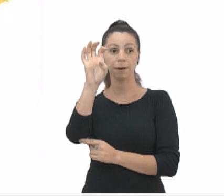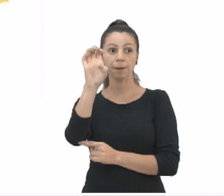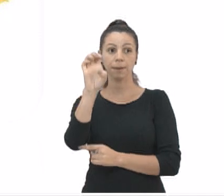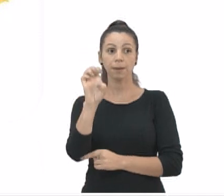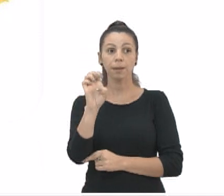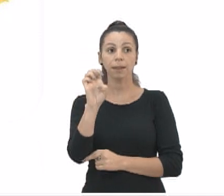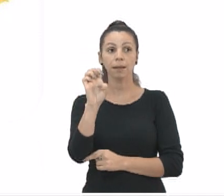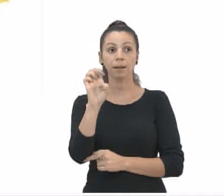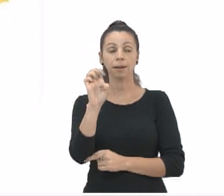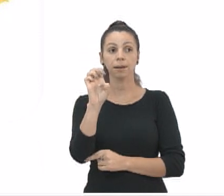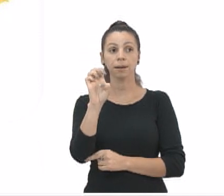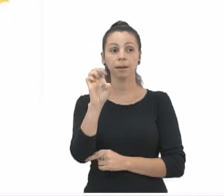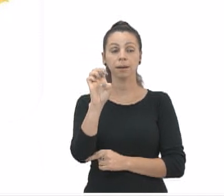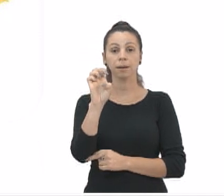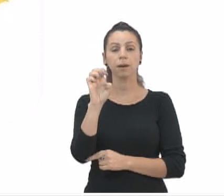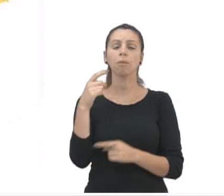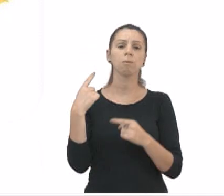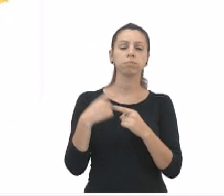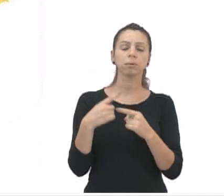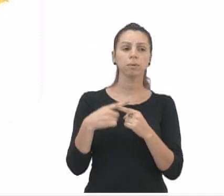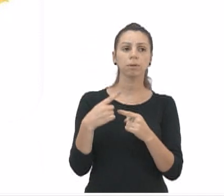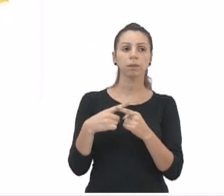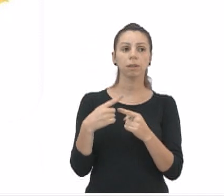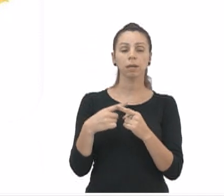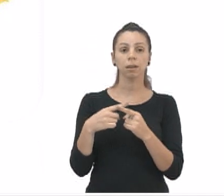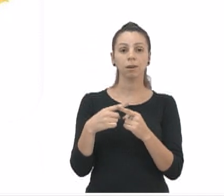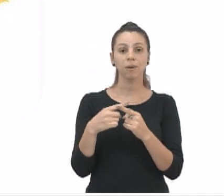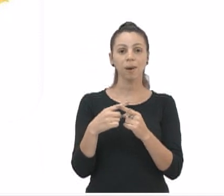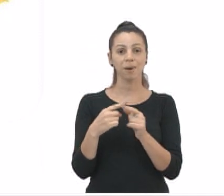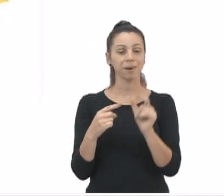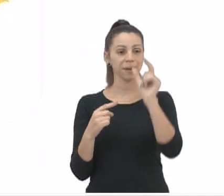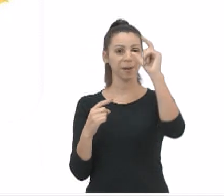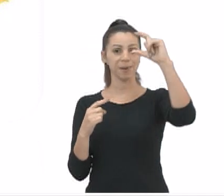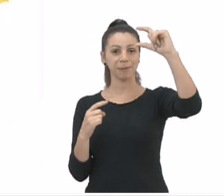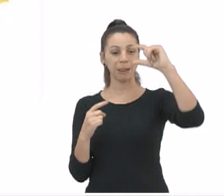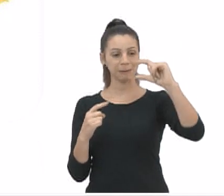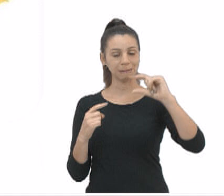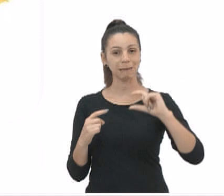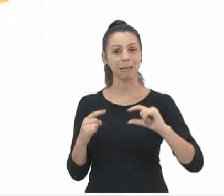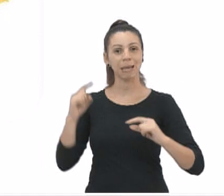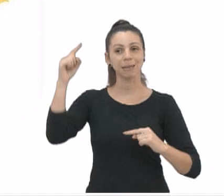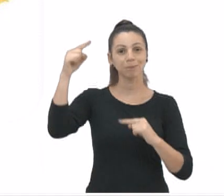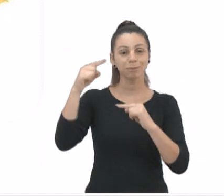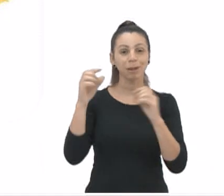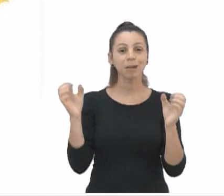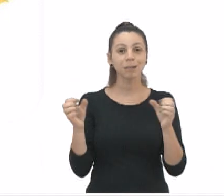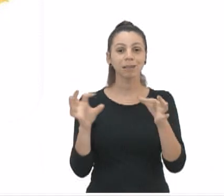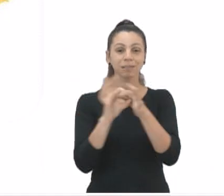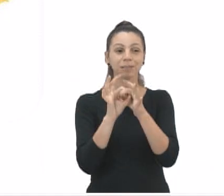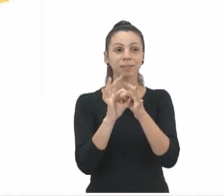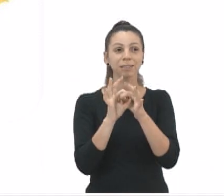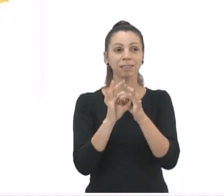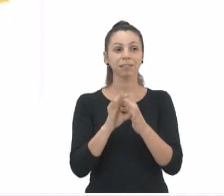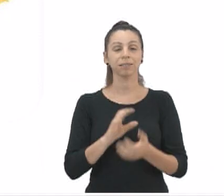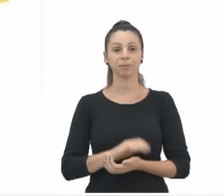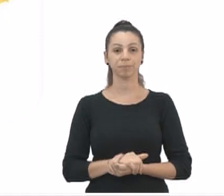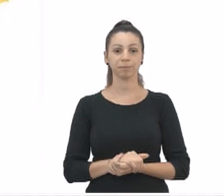bem bacana. Ó. PENTE por quê? Porque juntando essas palavras você vai poder ter cada um dos elementos da narrativa